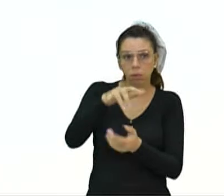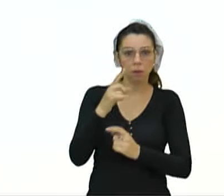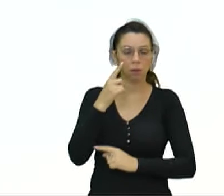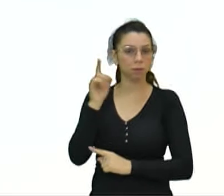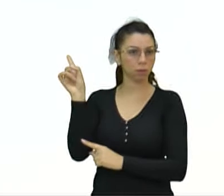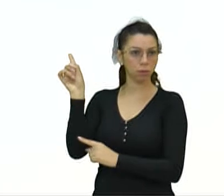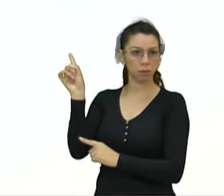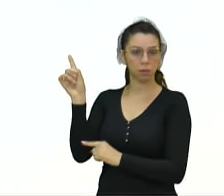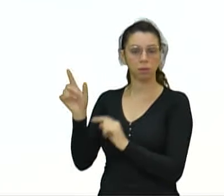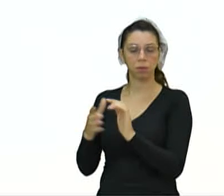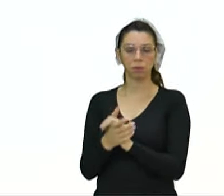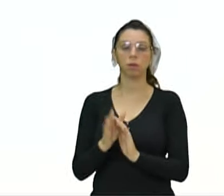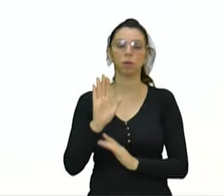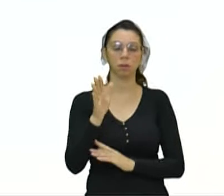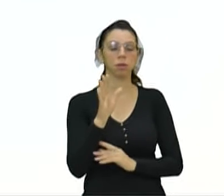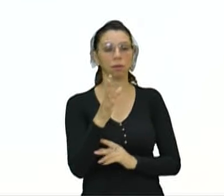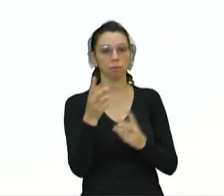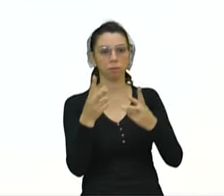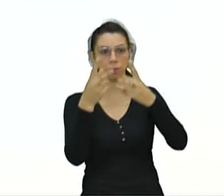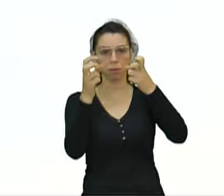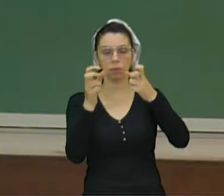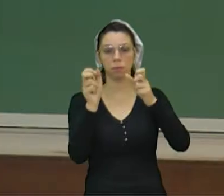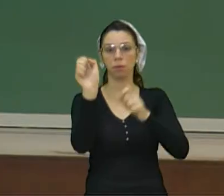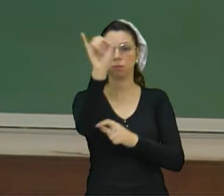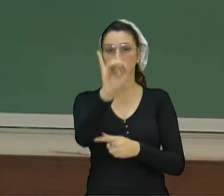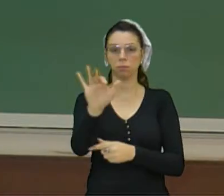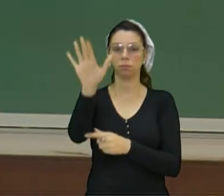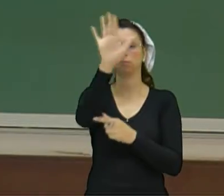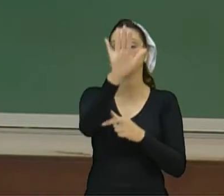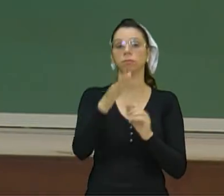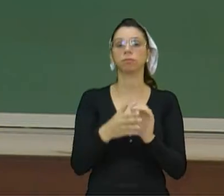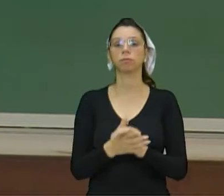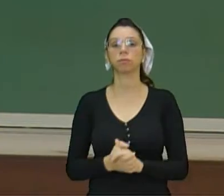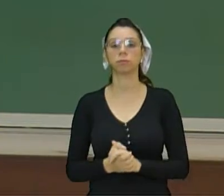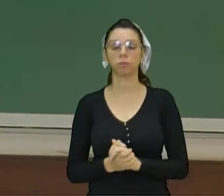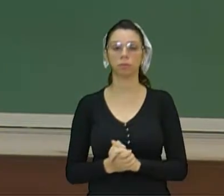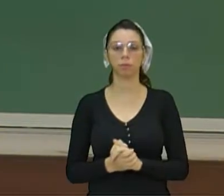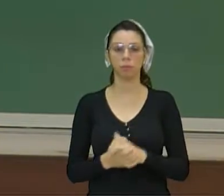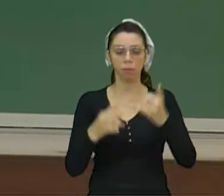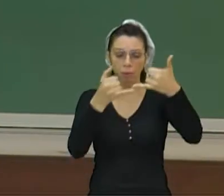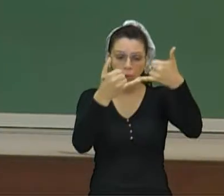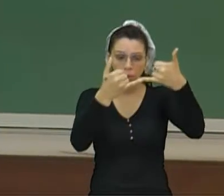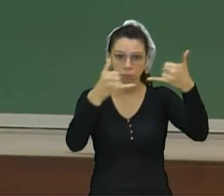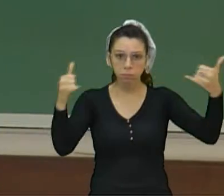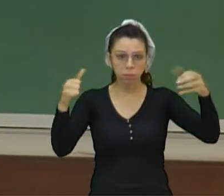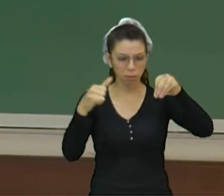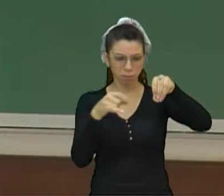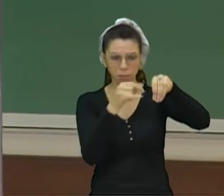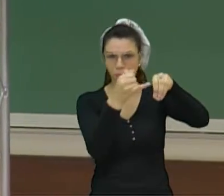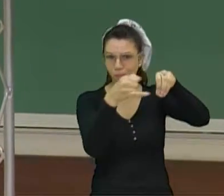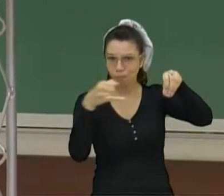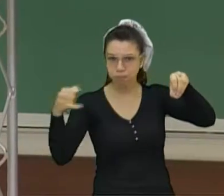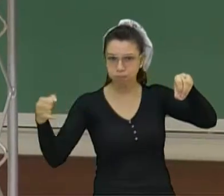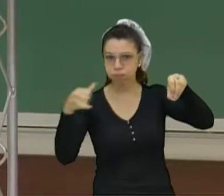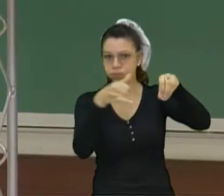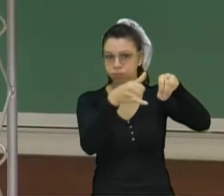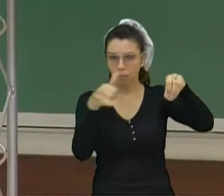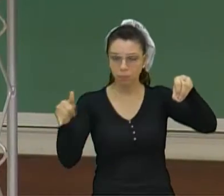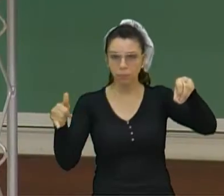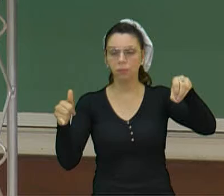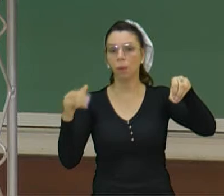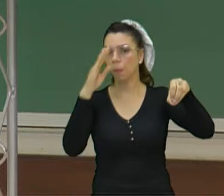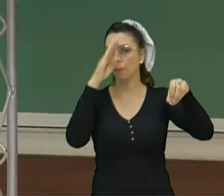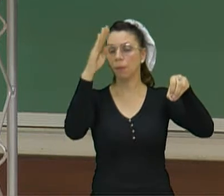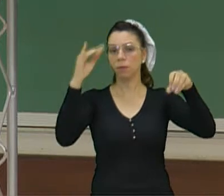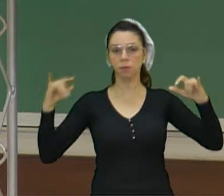elétricas. Vocês devem ter notado já nessa figura aqui, que naqueles fios de alta tensão, principalmente